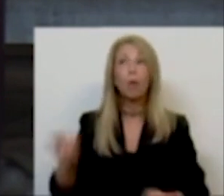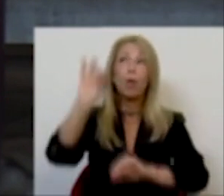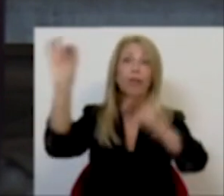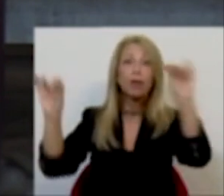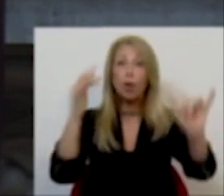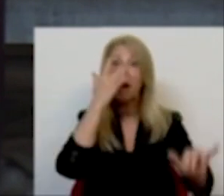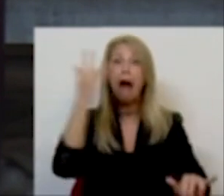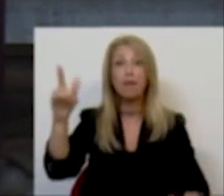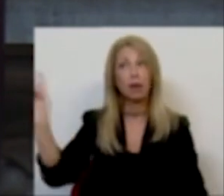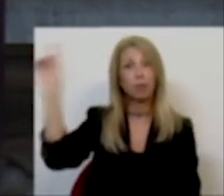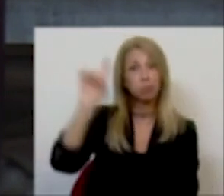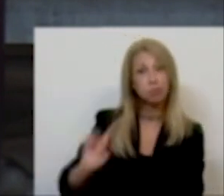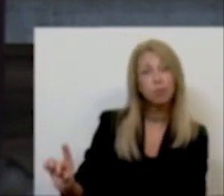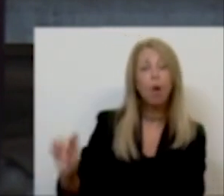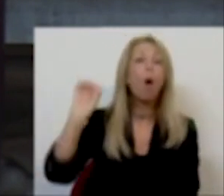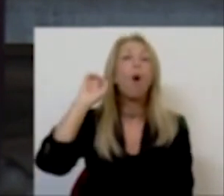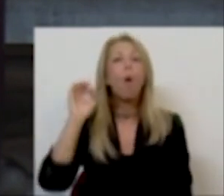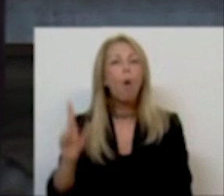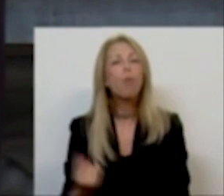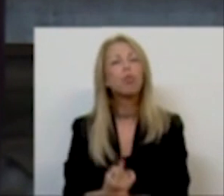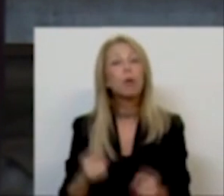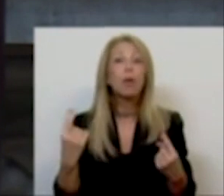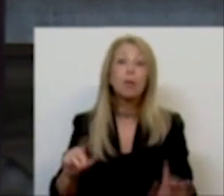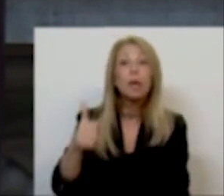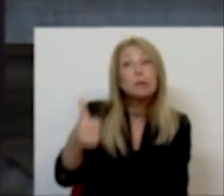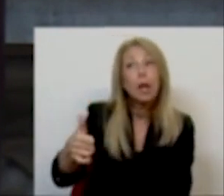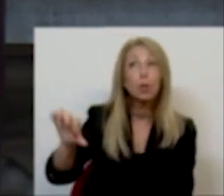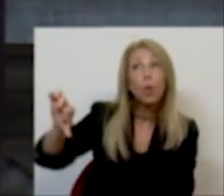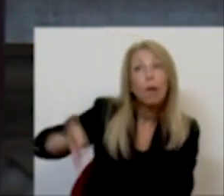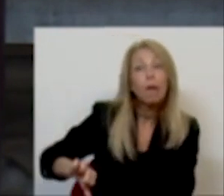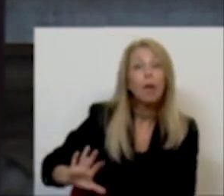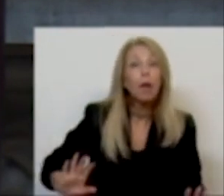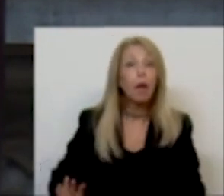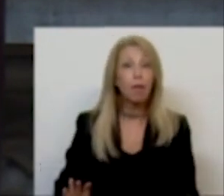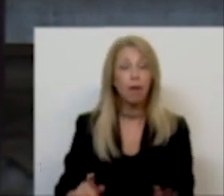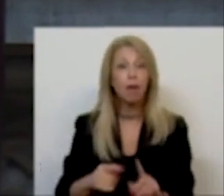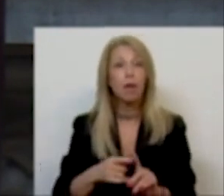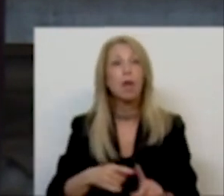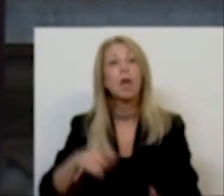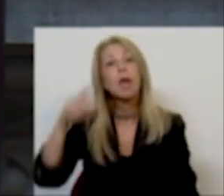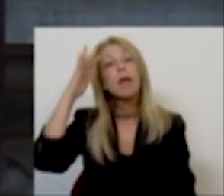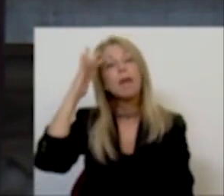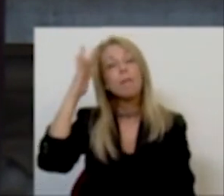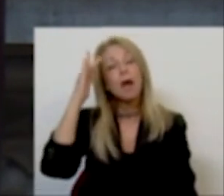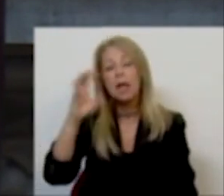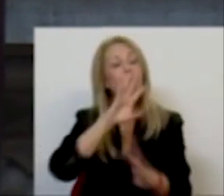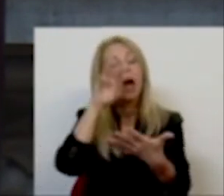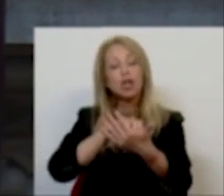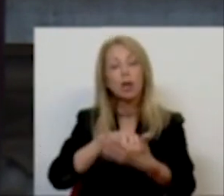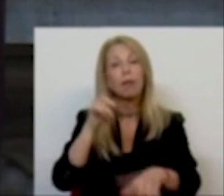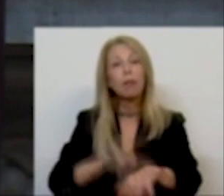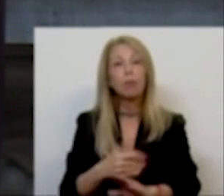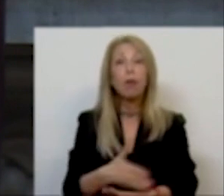africanos, ou porque têm certa ou errada a imagem do período pré-25 de Abril, que